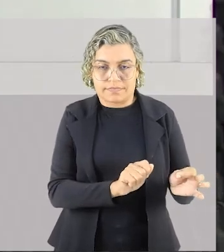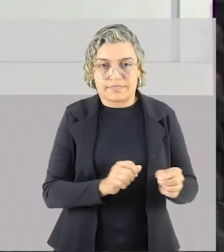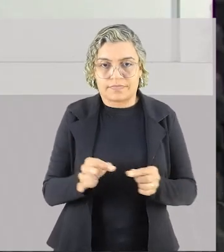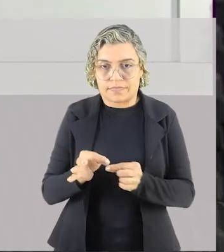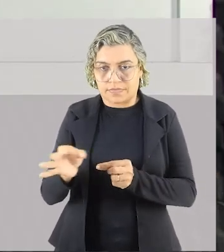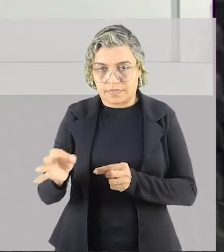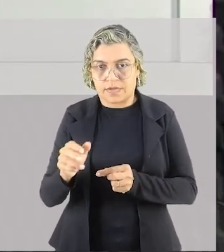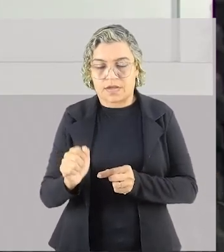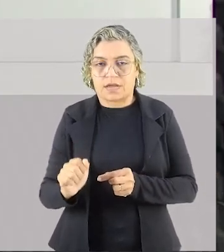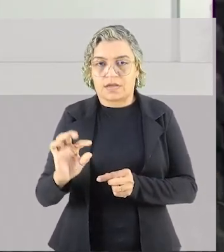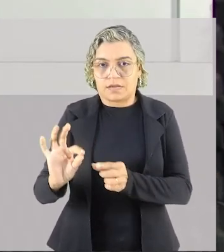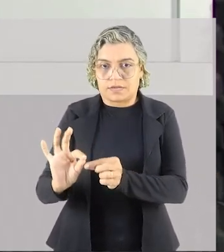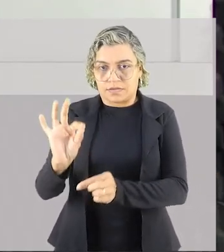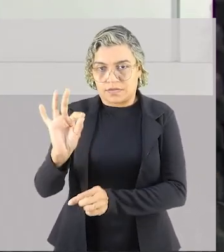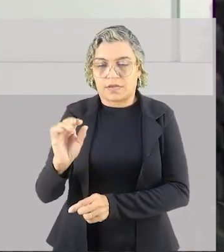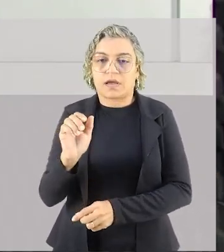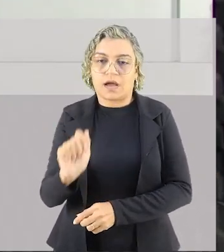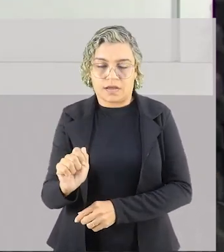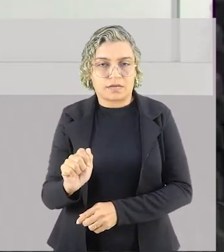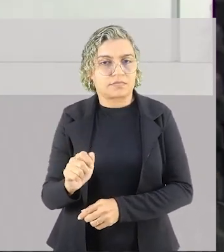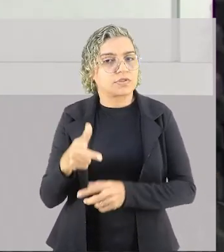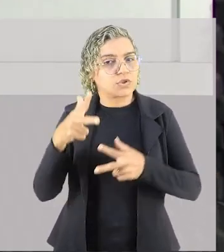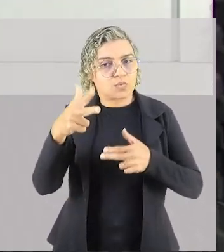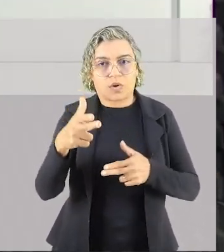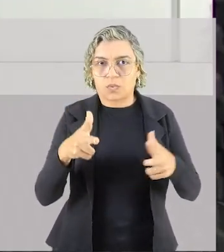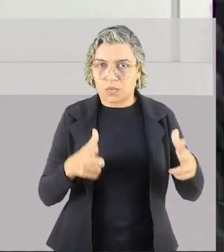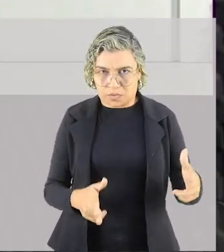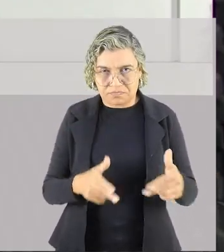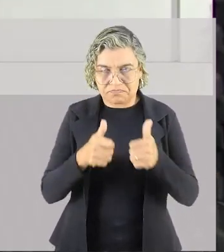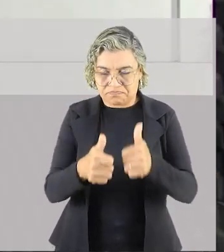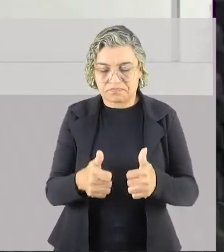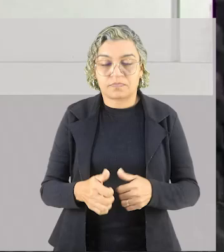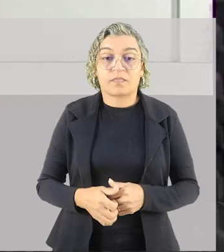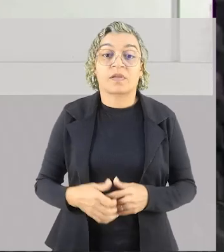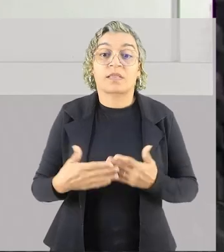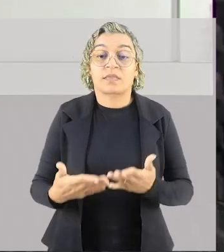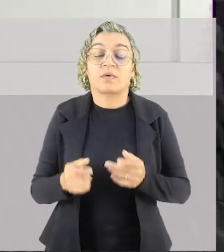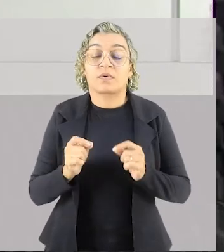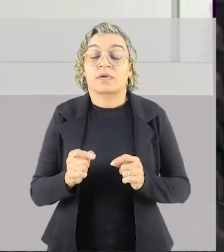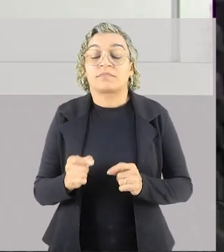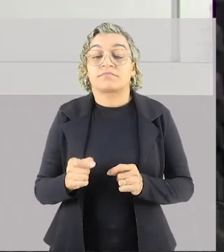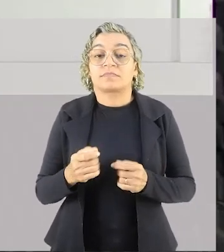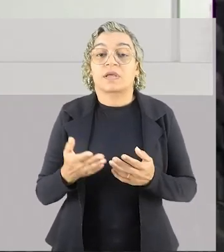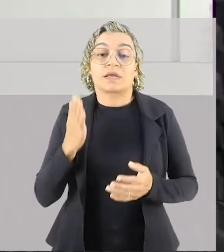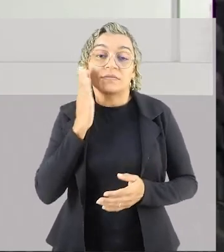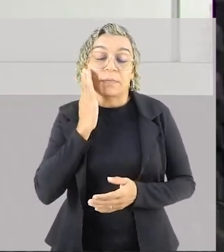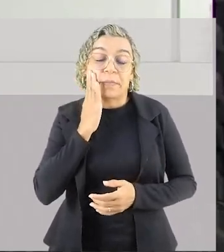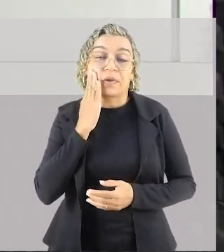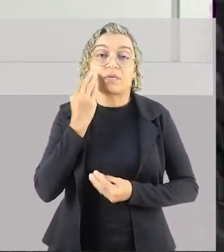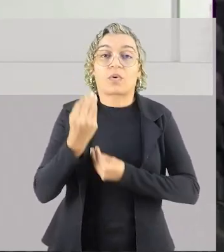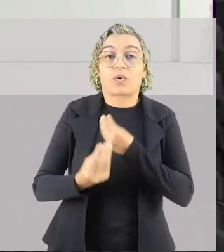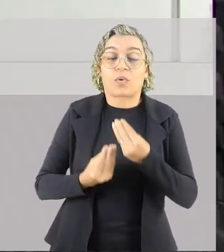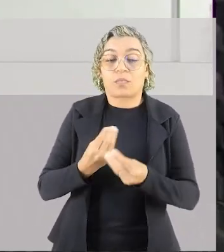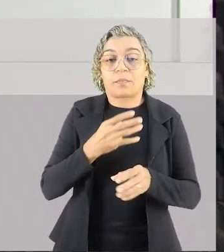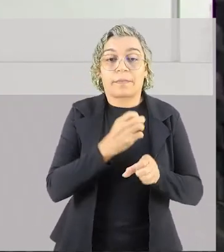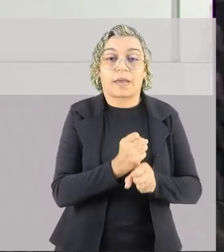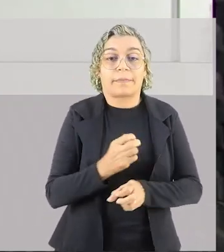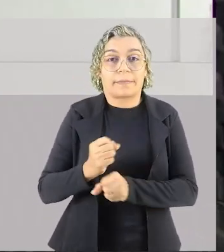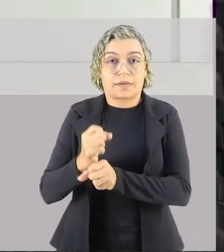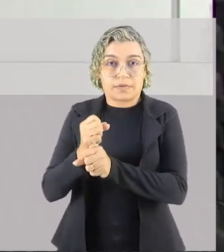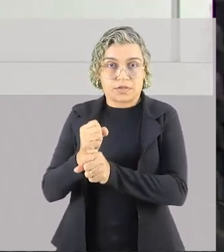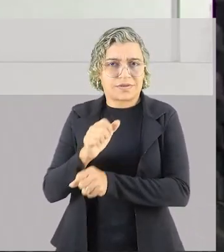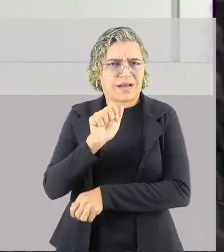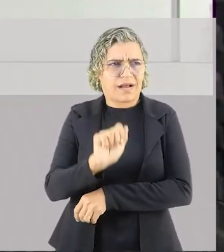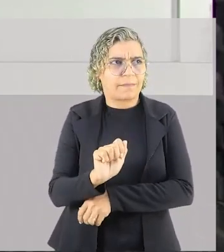também é A. As 3 dimensões são todas iguais, certo? E aí ele quer saber justamente quanto é que se mede esse